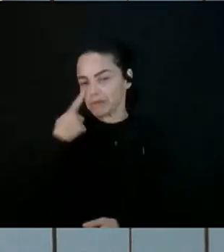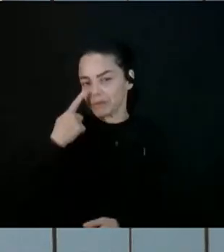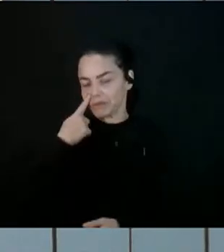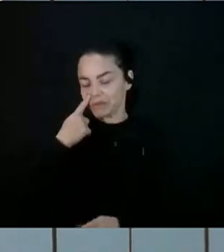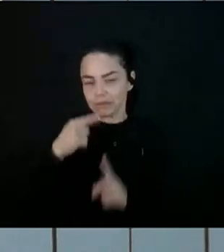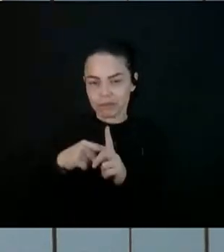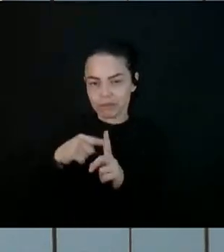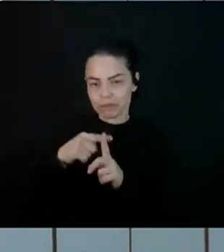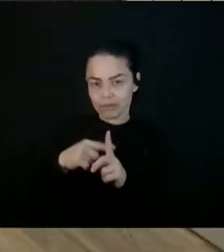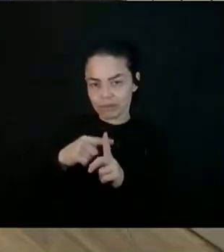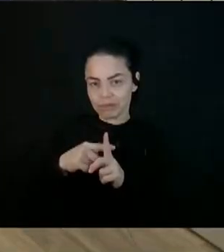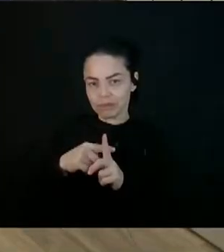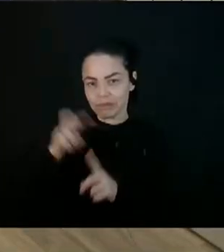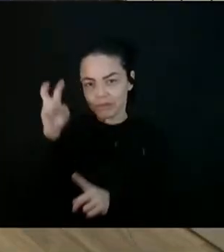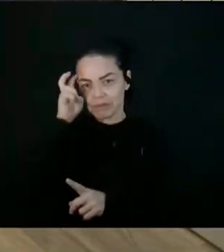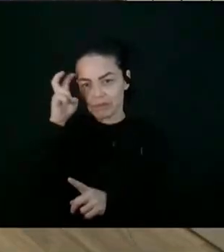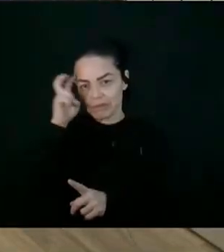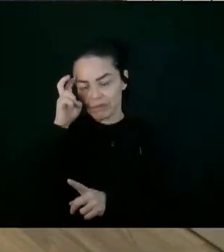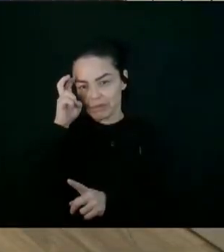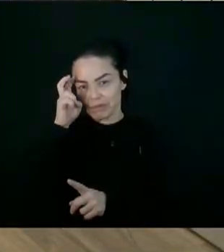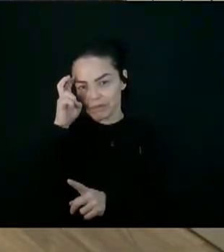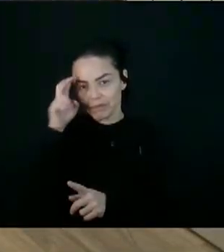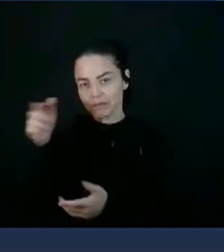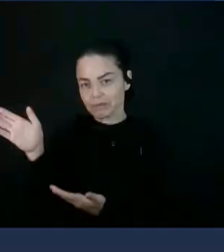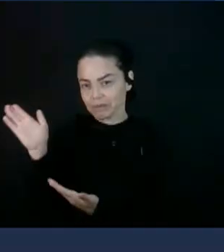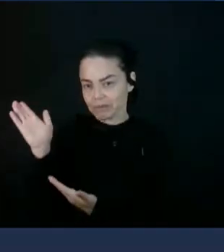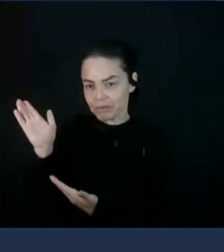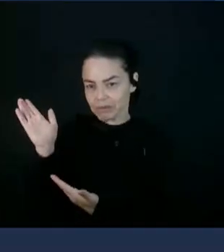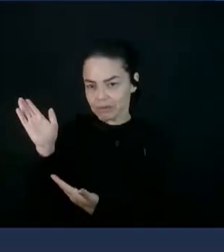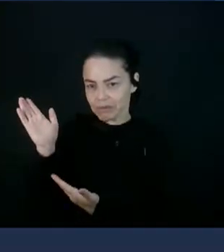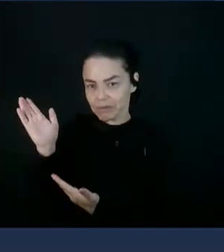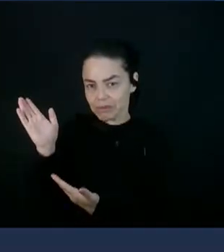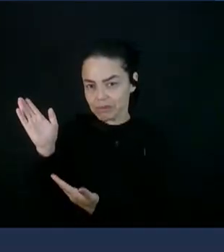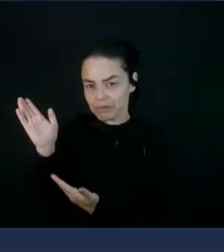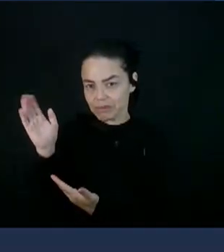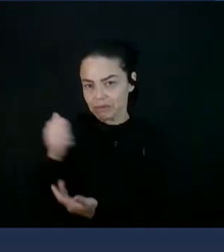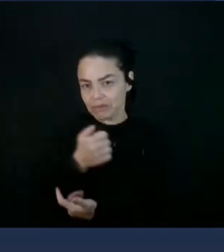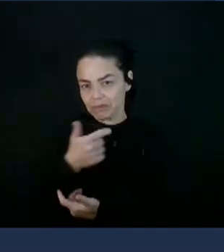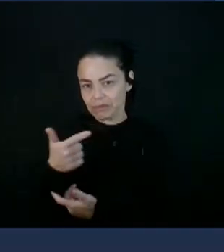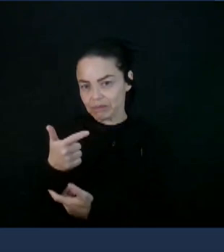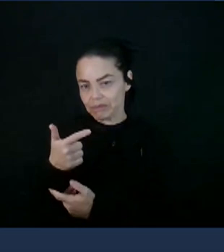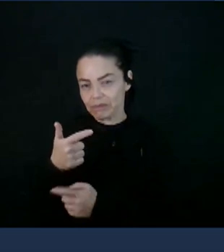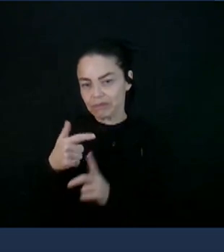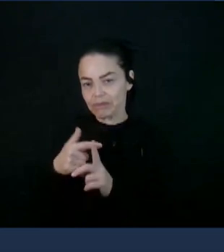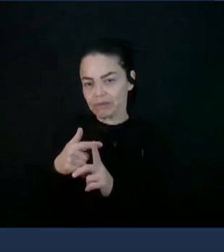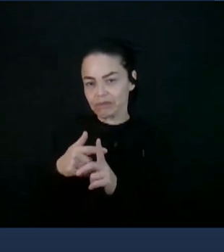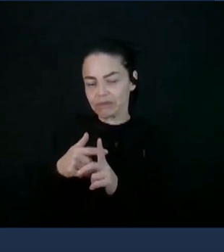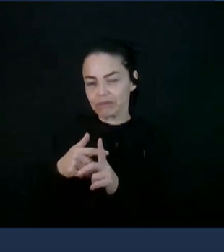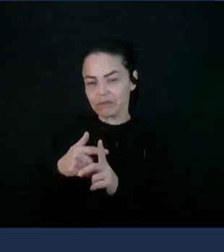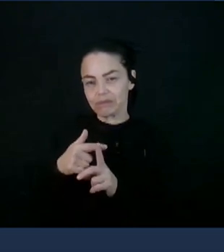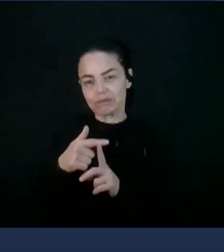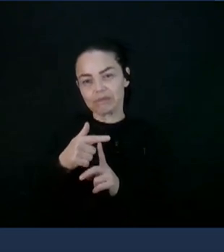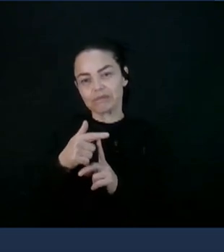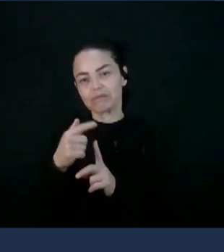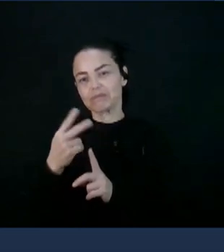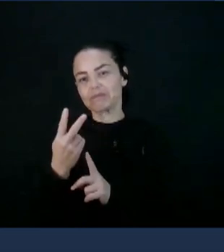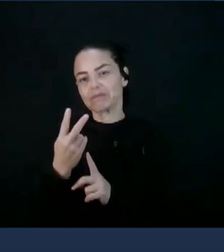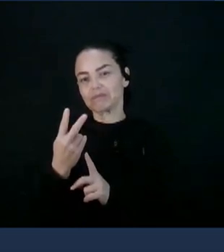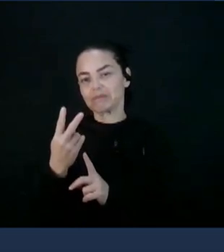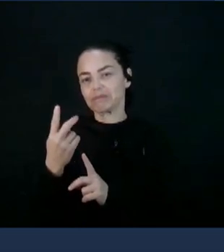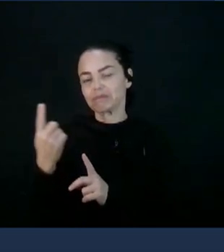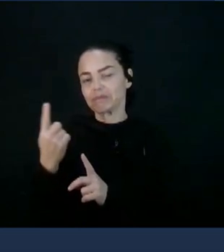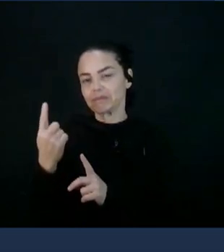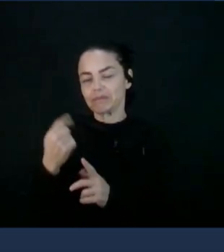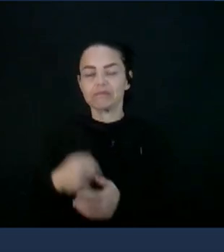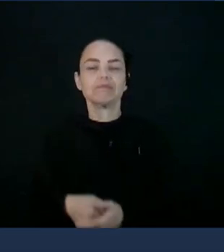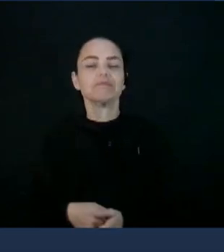esta quinta-feira, já estão aqui na minha tela. Mínima de 12 graus. Ao longo do dia, essa temperatura tenta subir, mas